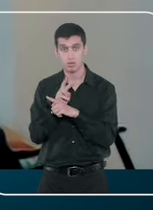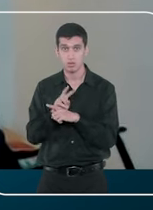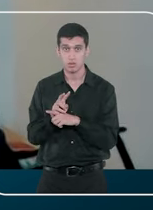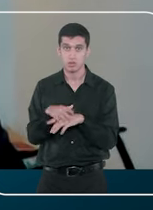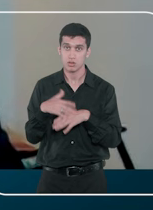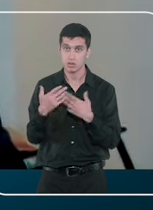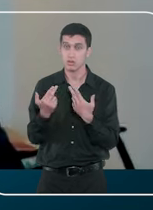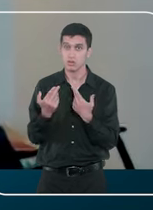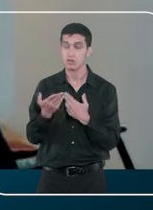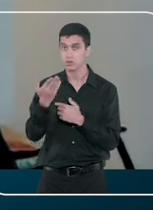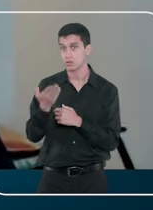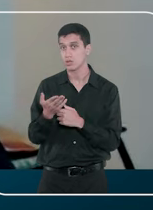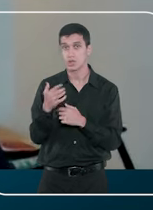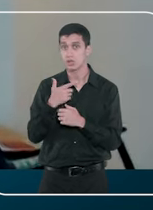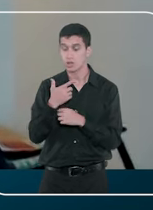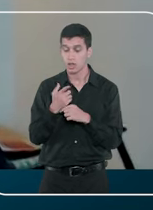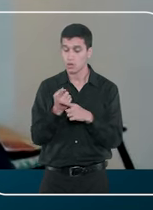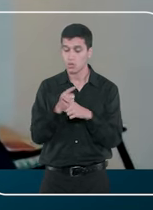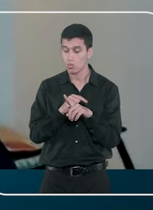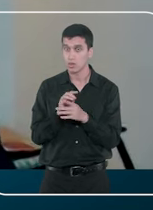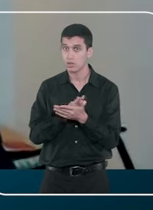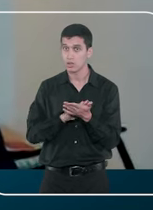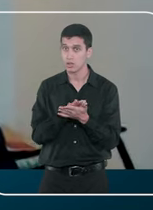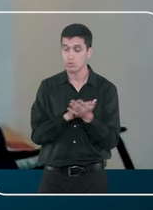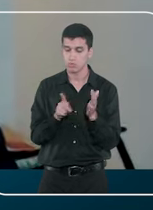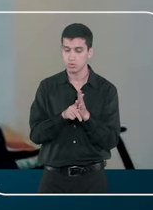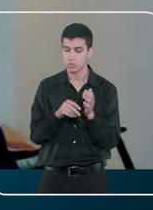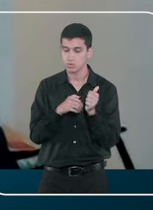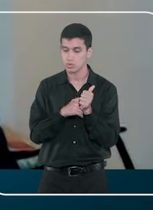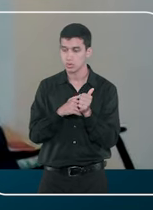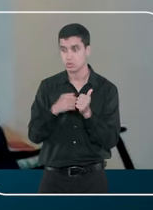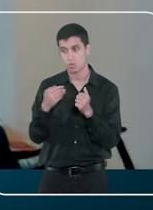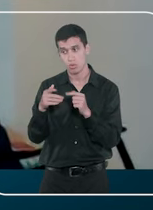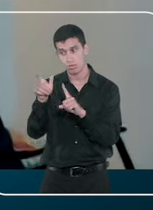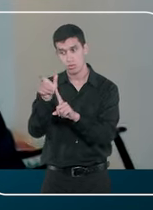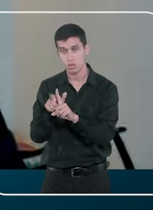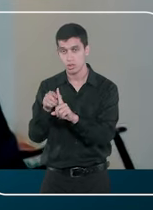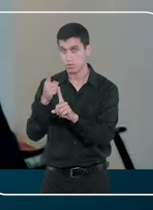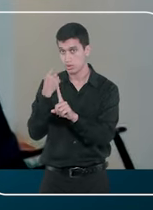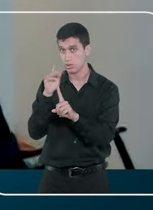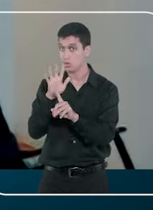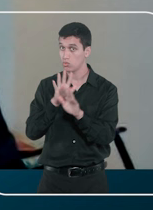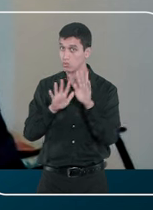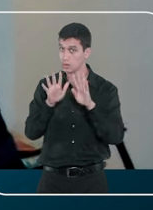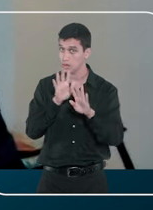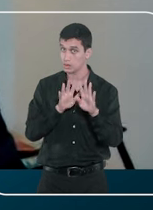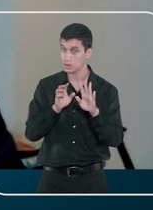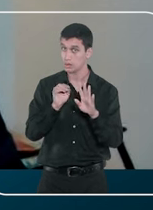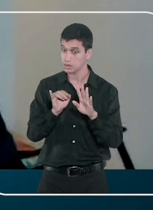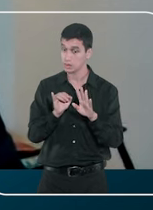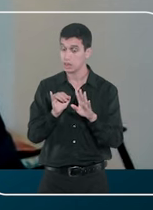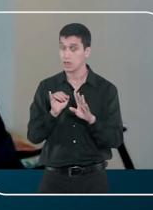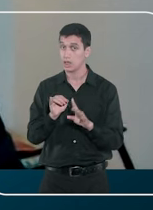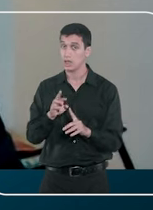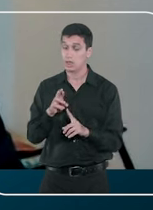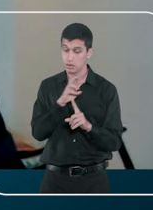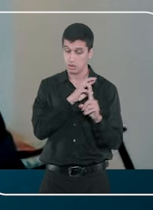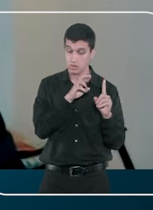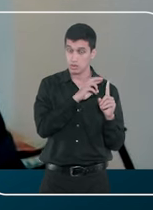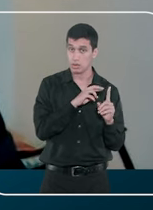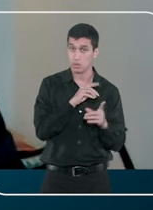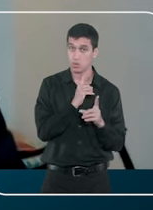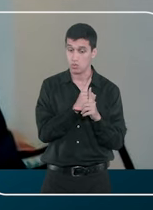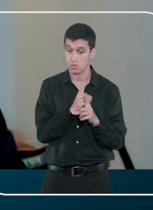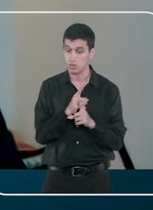essa, não há oponibilidade de sigilo ao advogado. Agora, cuidado. Se a investigação observa